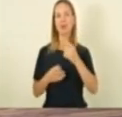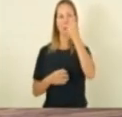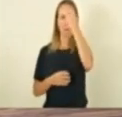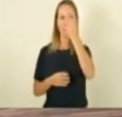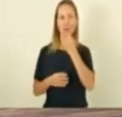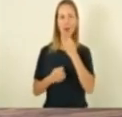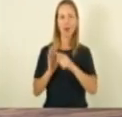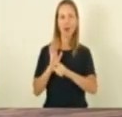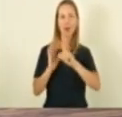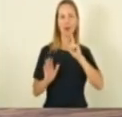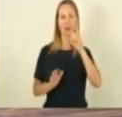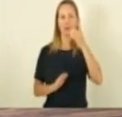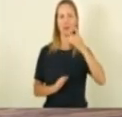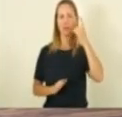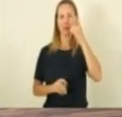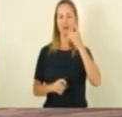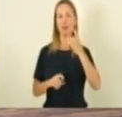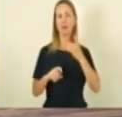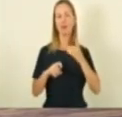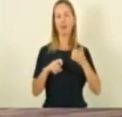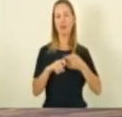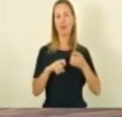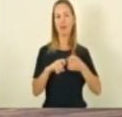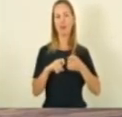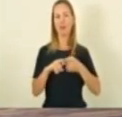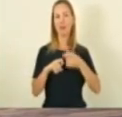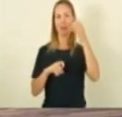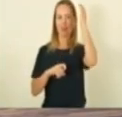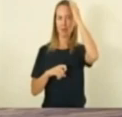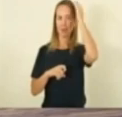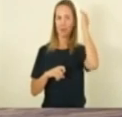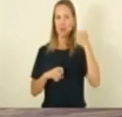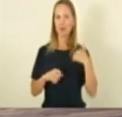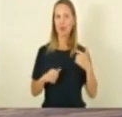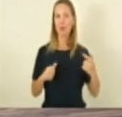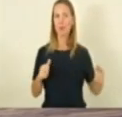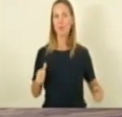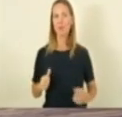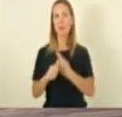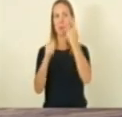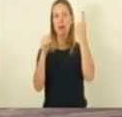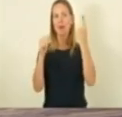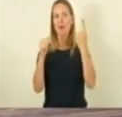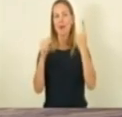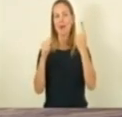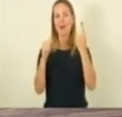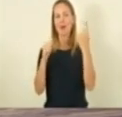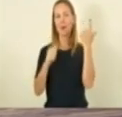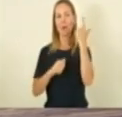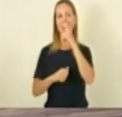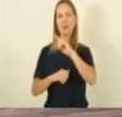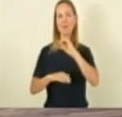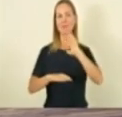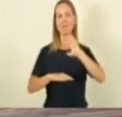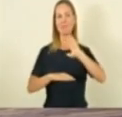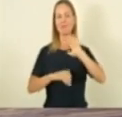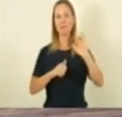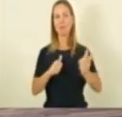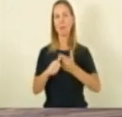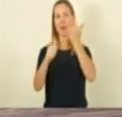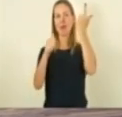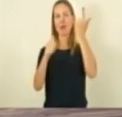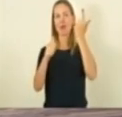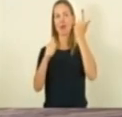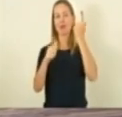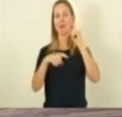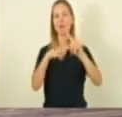do deputado doutor Hércules, e aquele dia eu bati recorde, moço, eu consegui superar o doutor Hércules, cheguei primeiro e saí